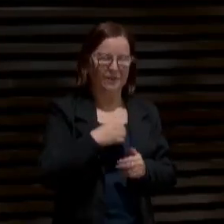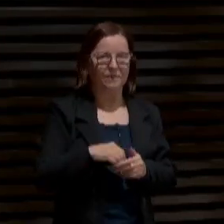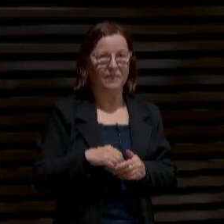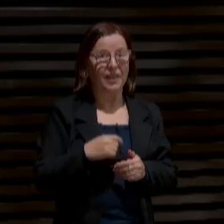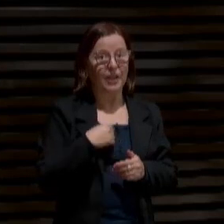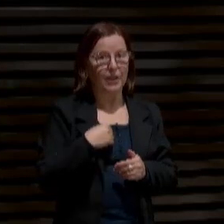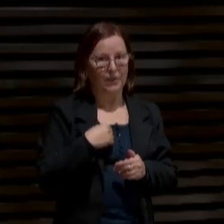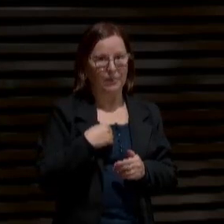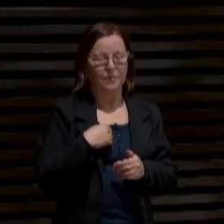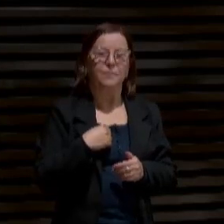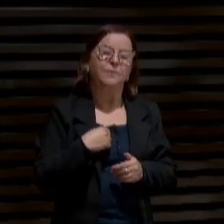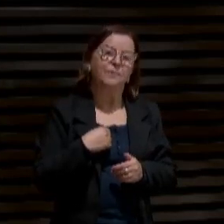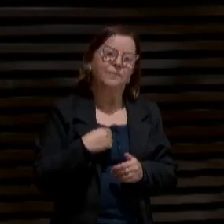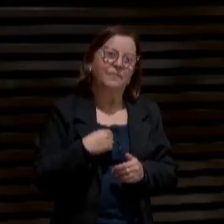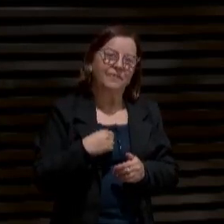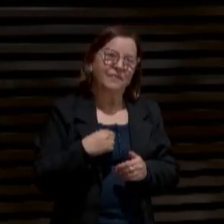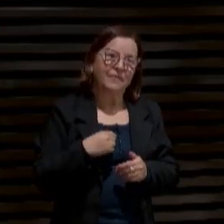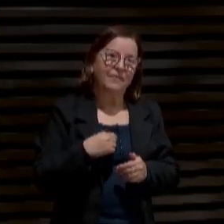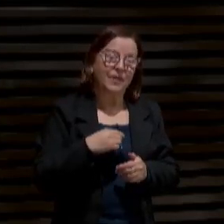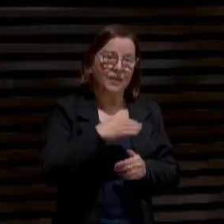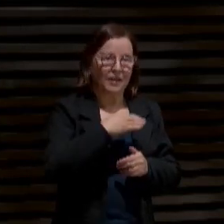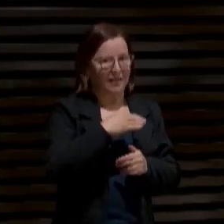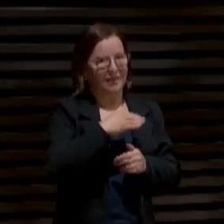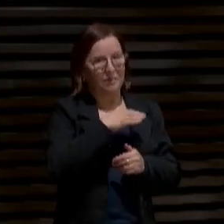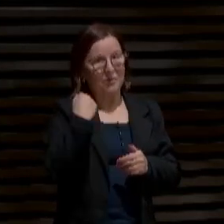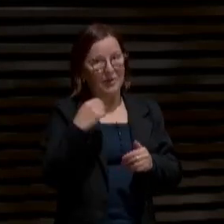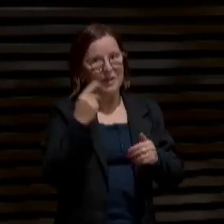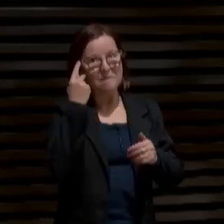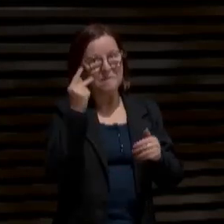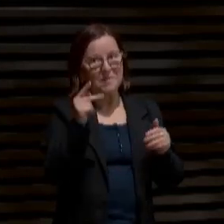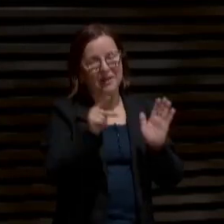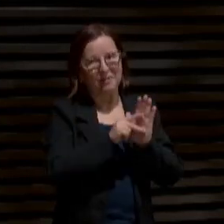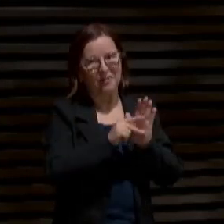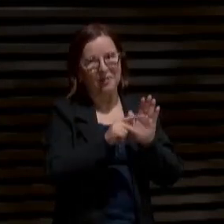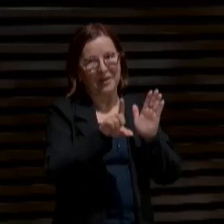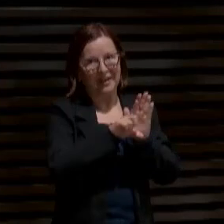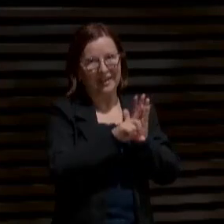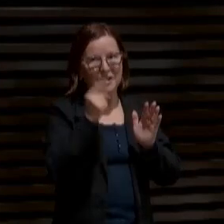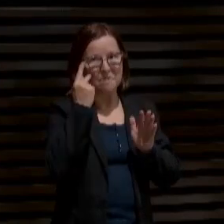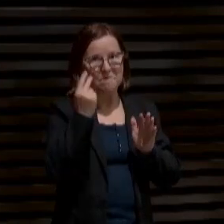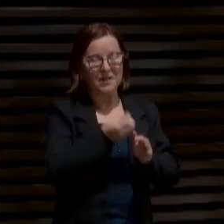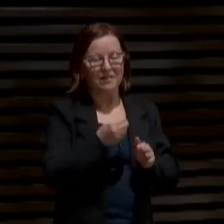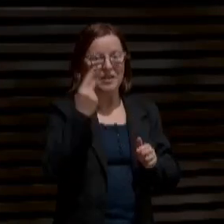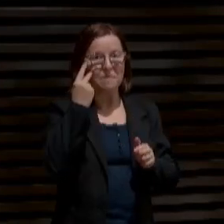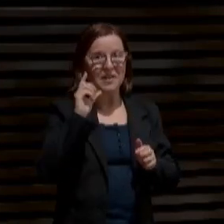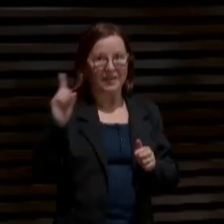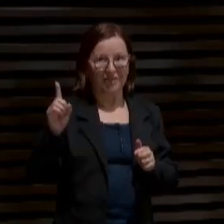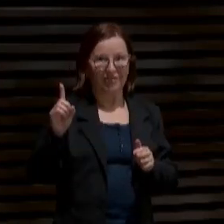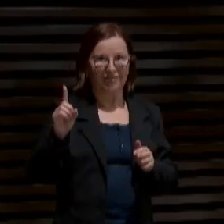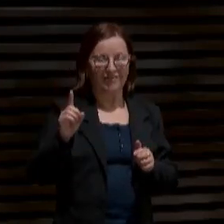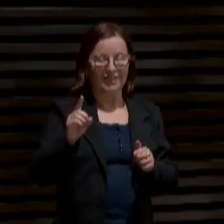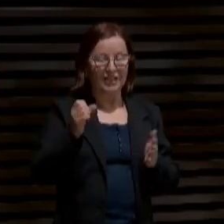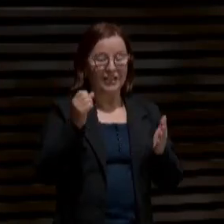para a lei a fim de viver para Deus estou crucificado com Cristo e logo já não sou eu quem vive